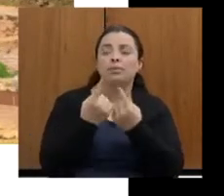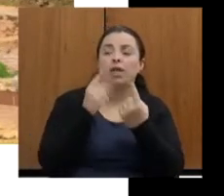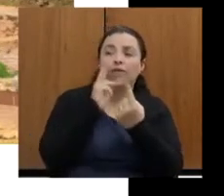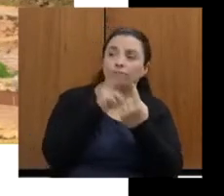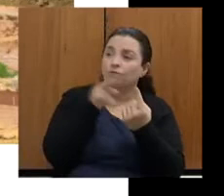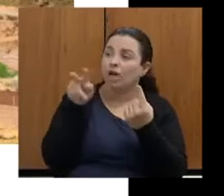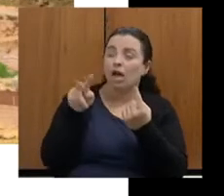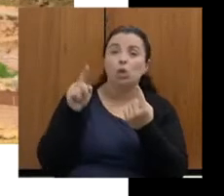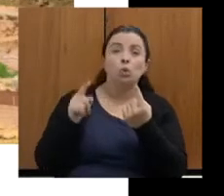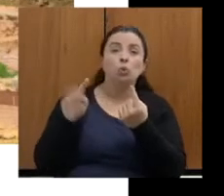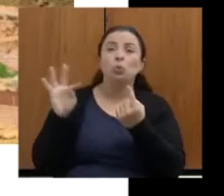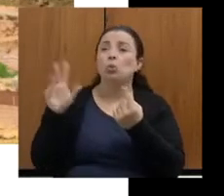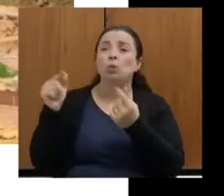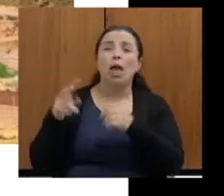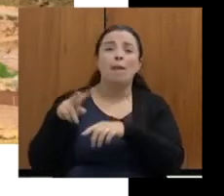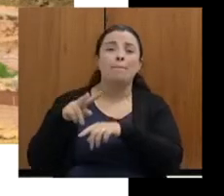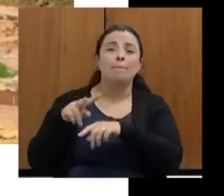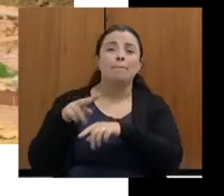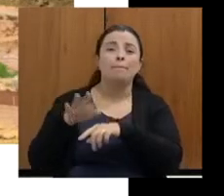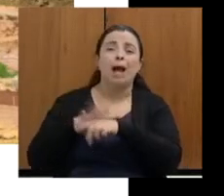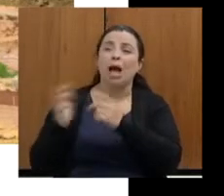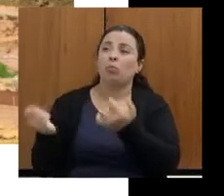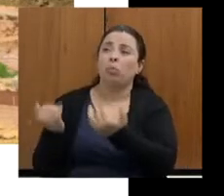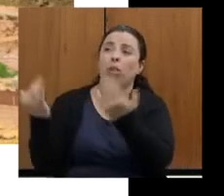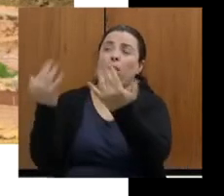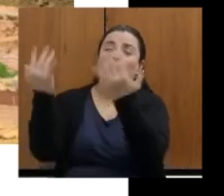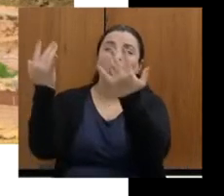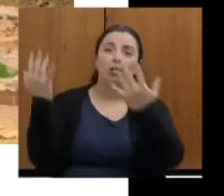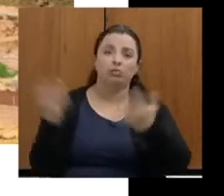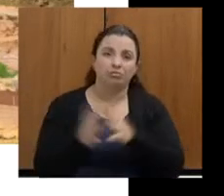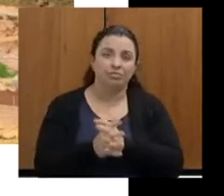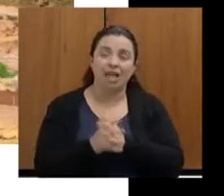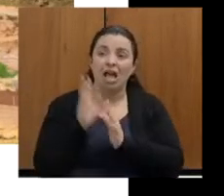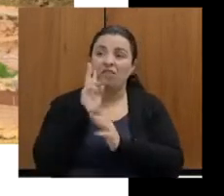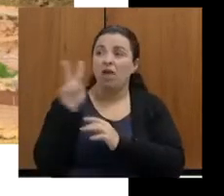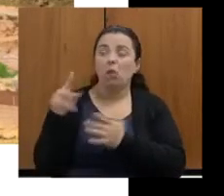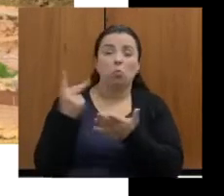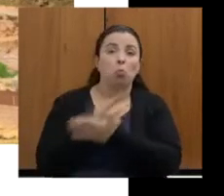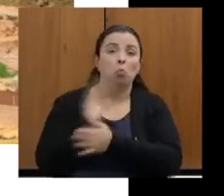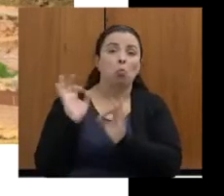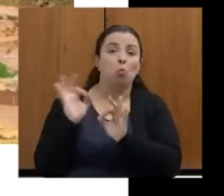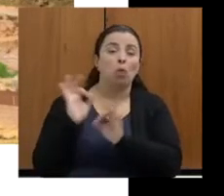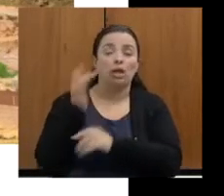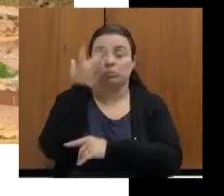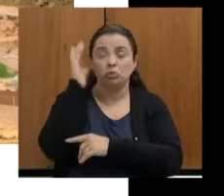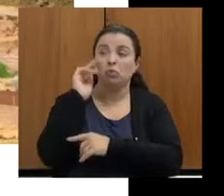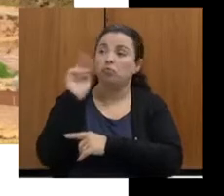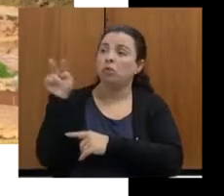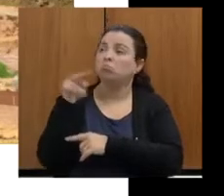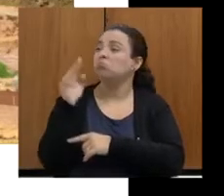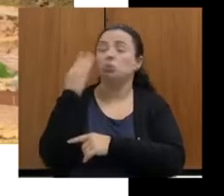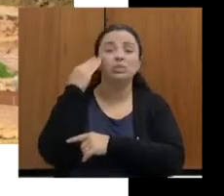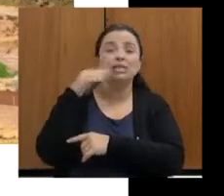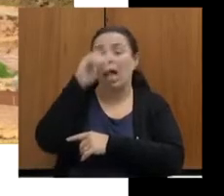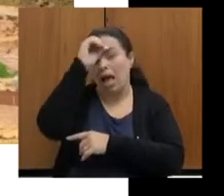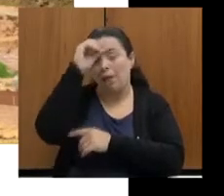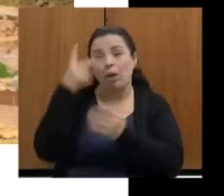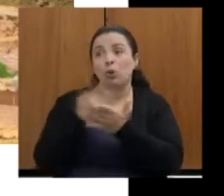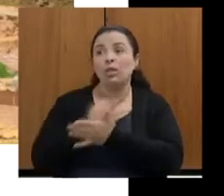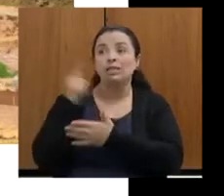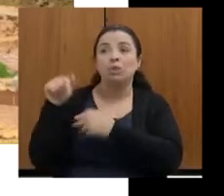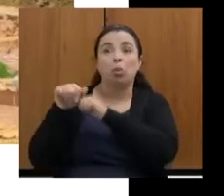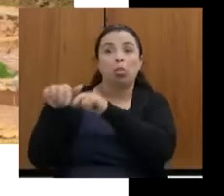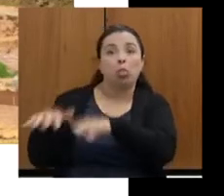elas podem inclusive achar que nada aconteceu ali né então é esse é um ponto também é ser pensado e as ruínas de